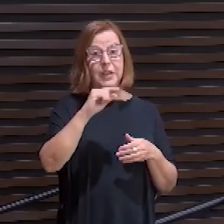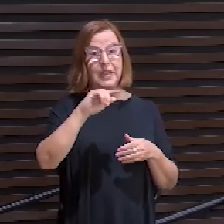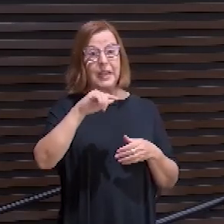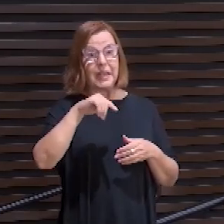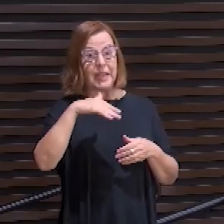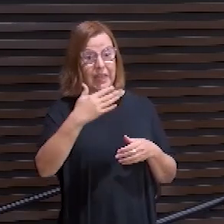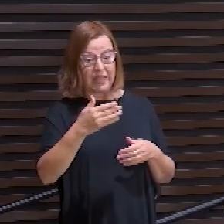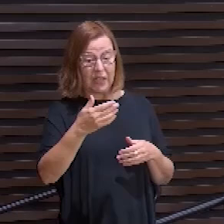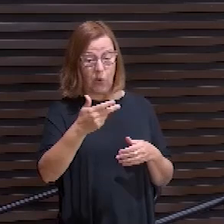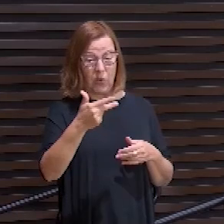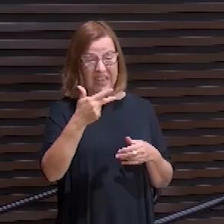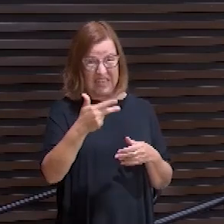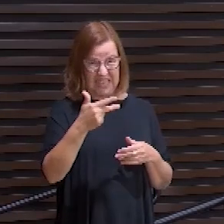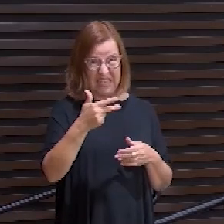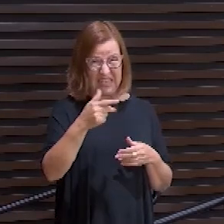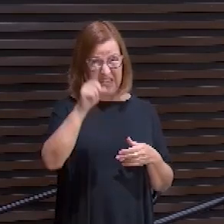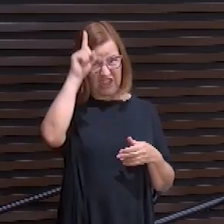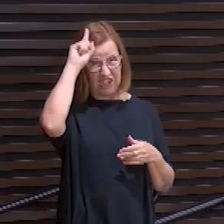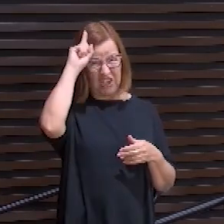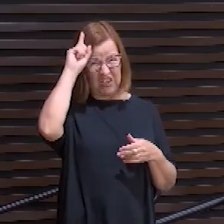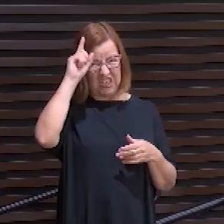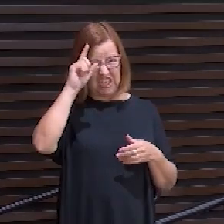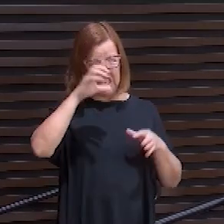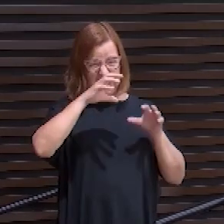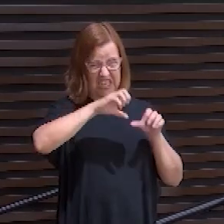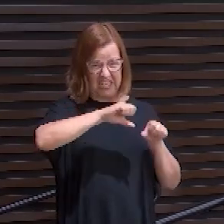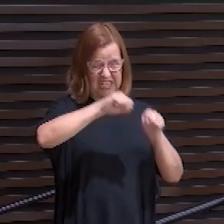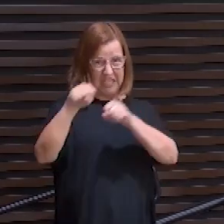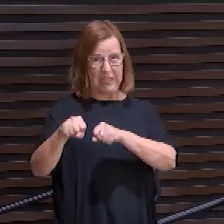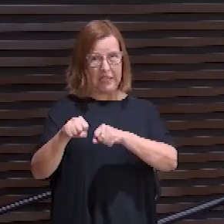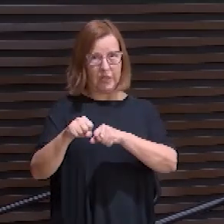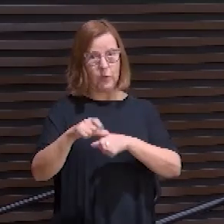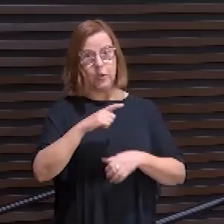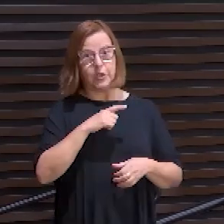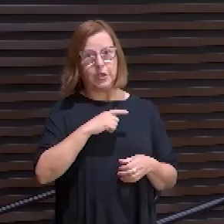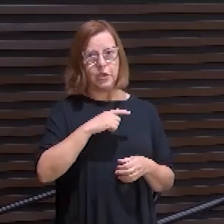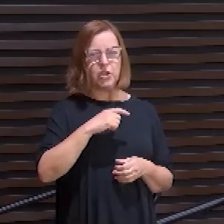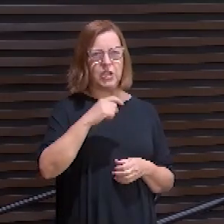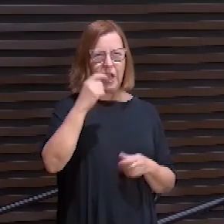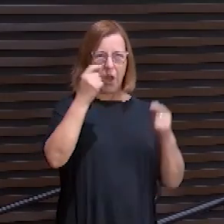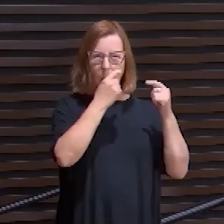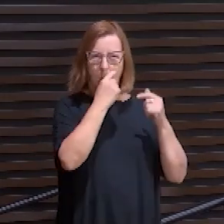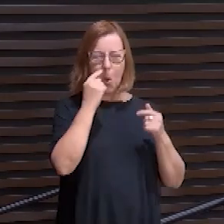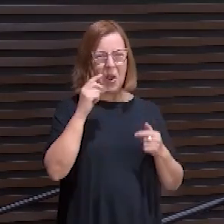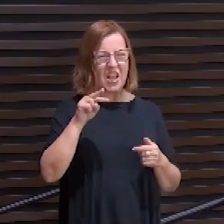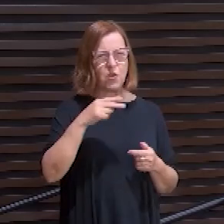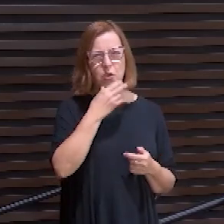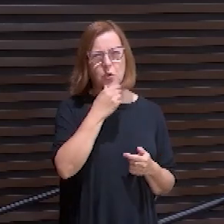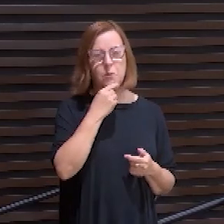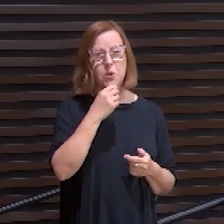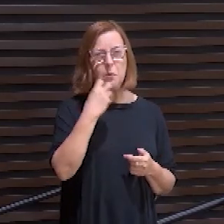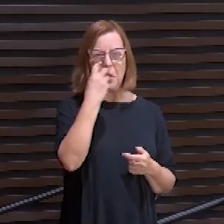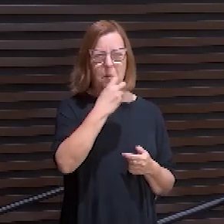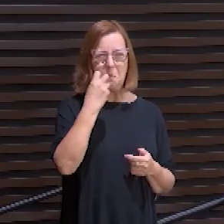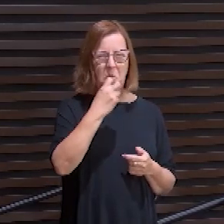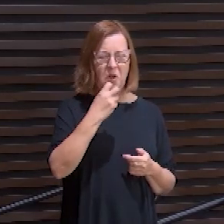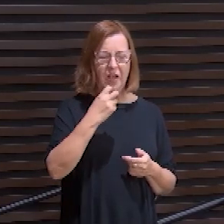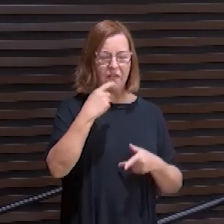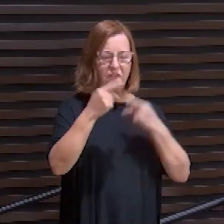foram arrancados. E eis que neste chifre havia olhos como os de homem e uma boca que falava com